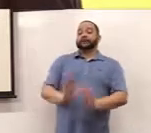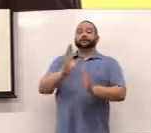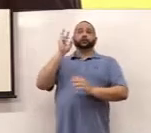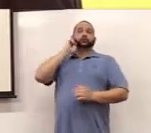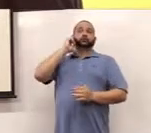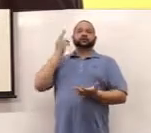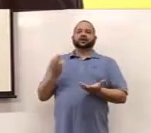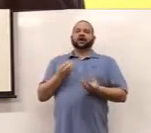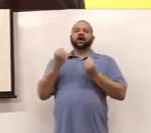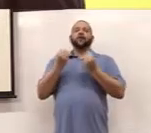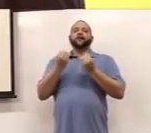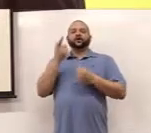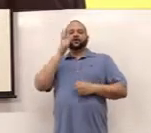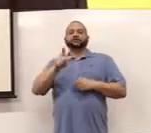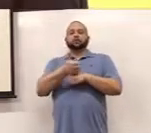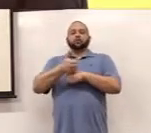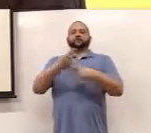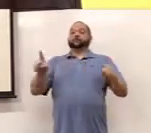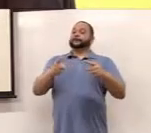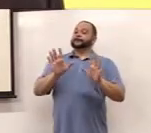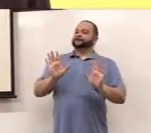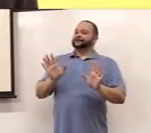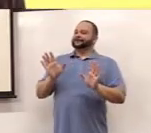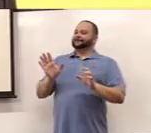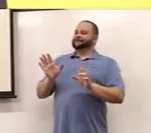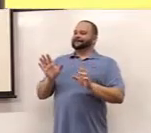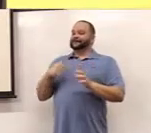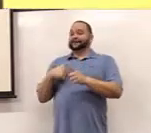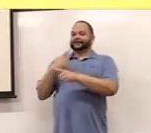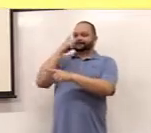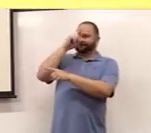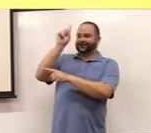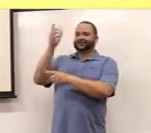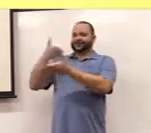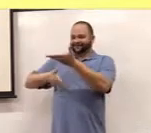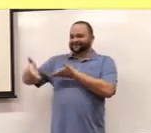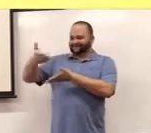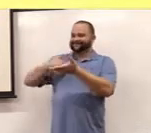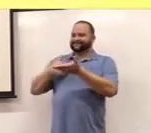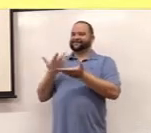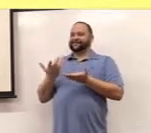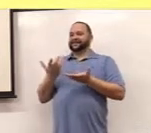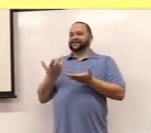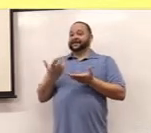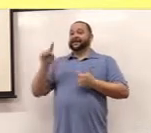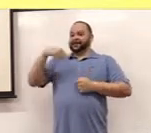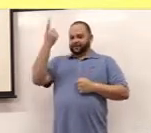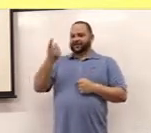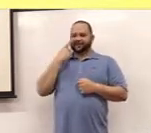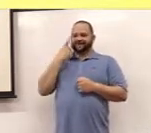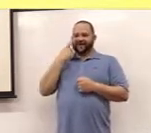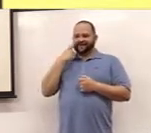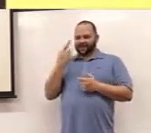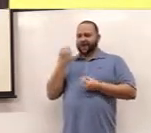Talvez. Talvez sim, talvez não. A gente vai ver. Ele vai ficar numa incógnita. A gente vai ver o quanto que ele começou a produzir depois